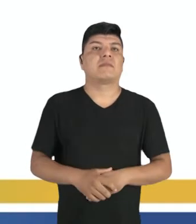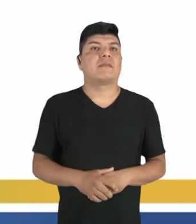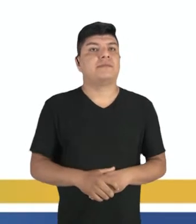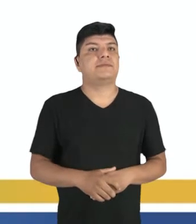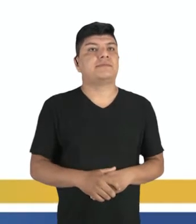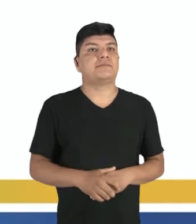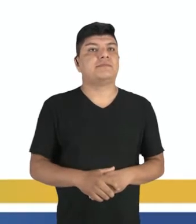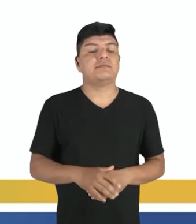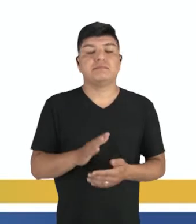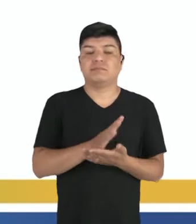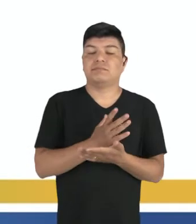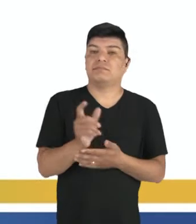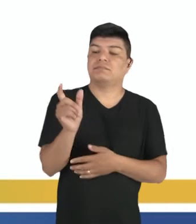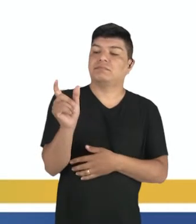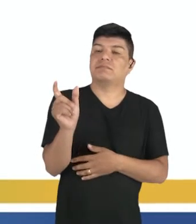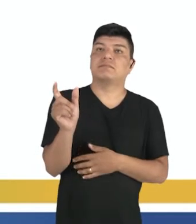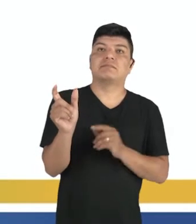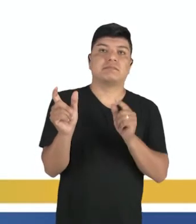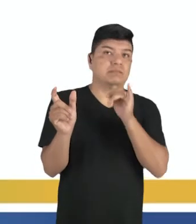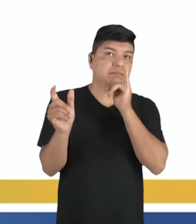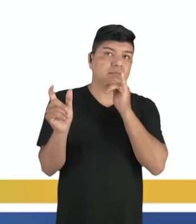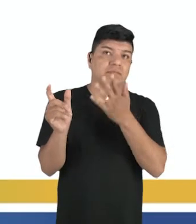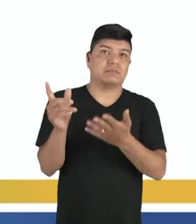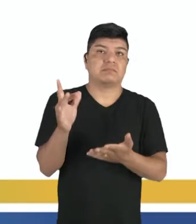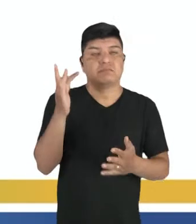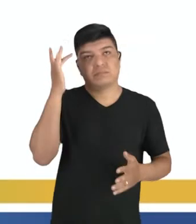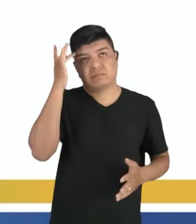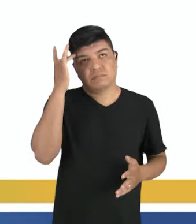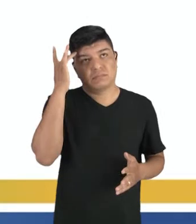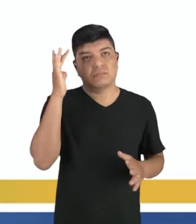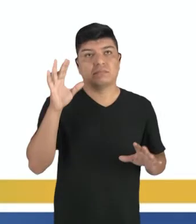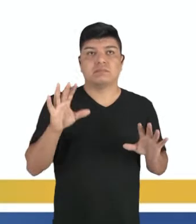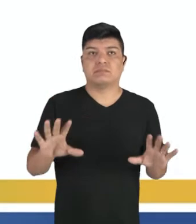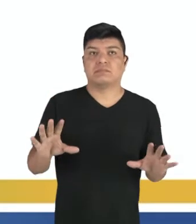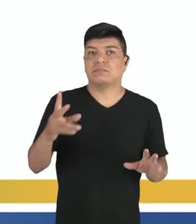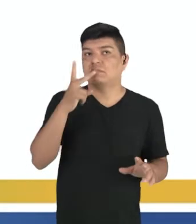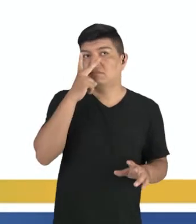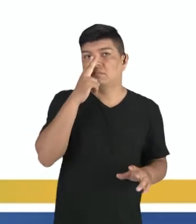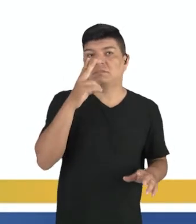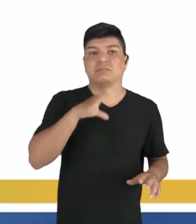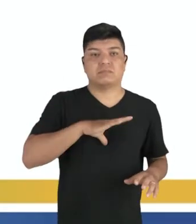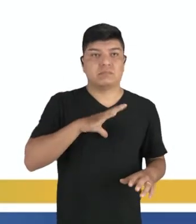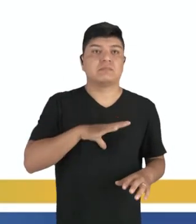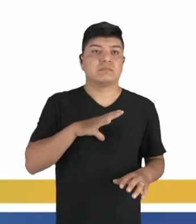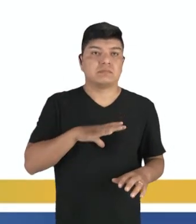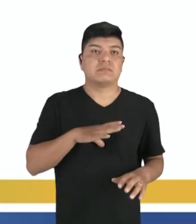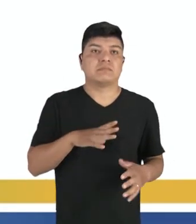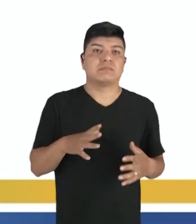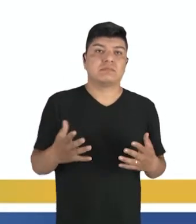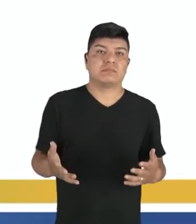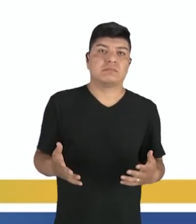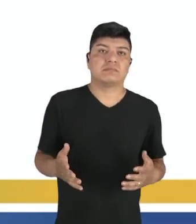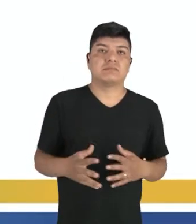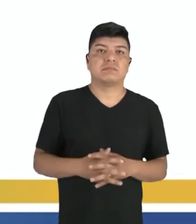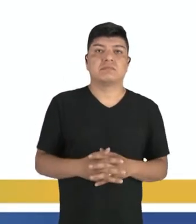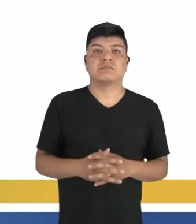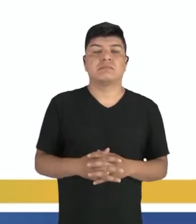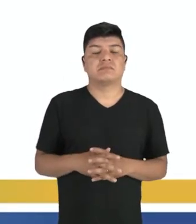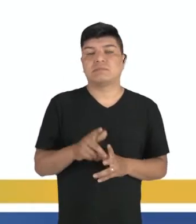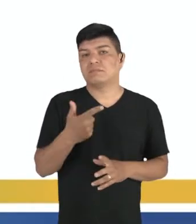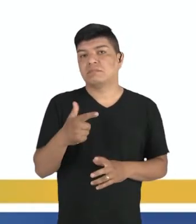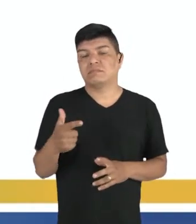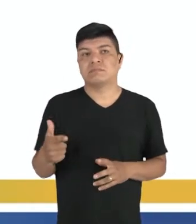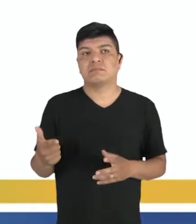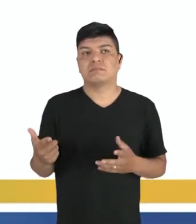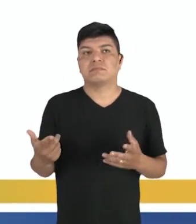né? Alguma palavra ali, eu acho que, assim, são bem parecidas com o português e ali ainda não tem aquela,